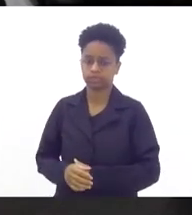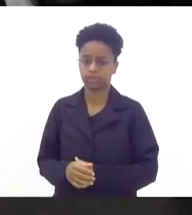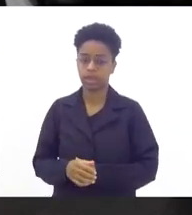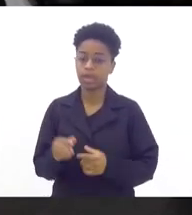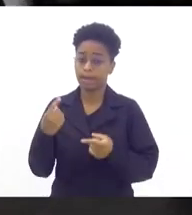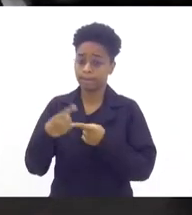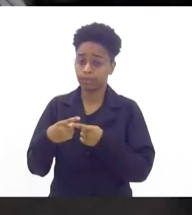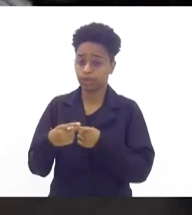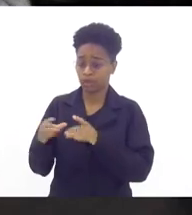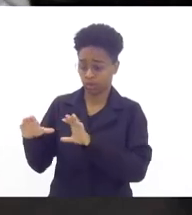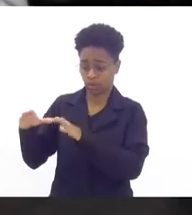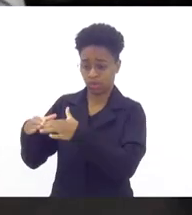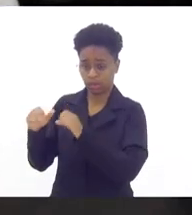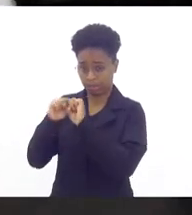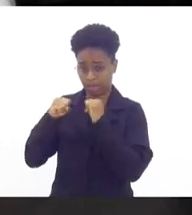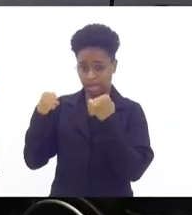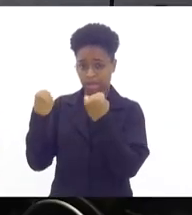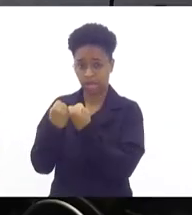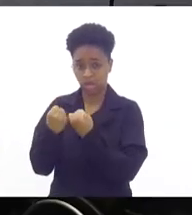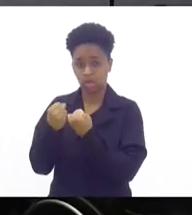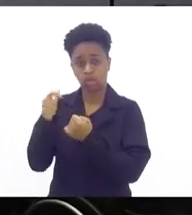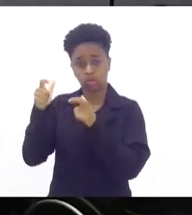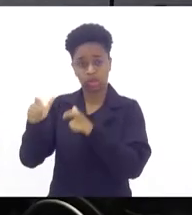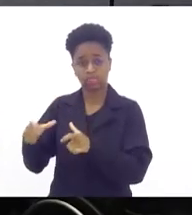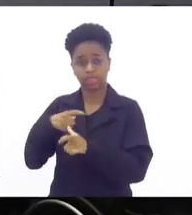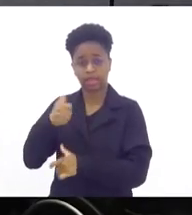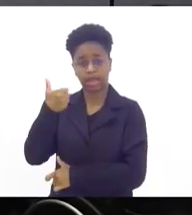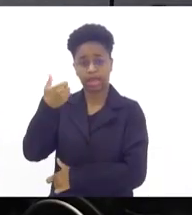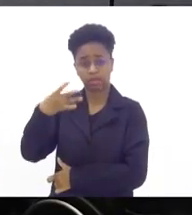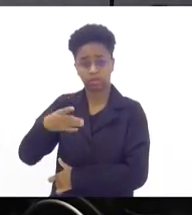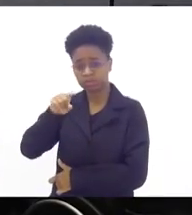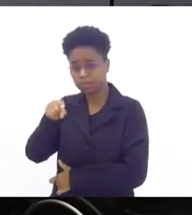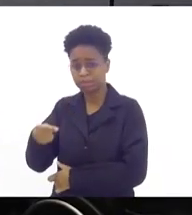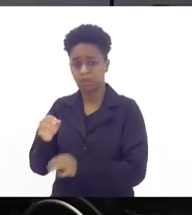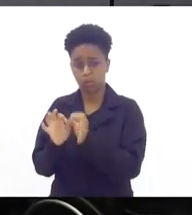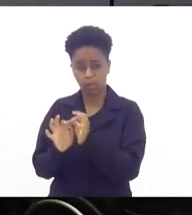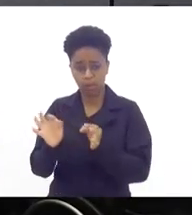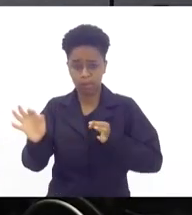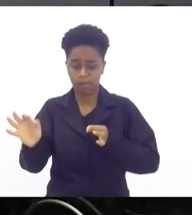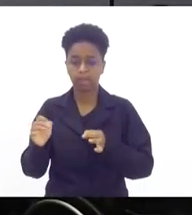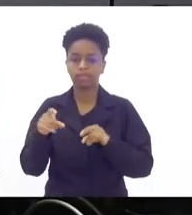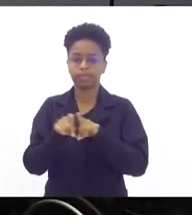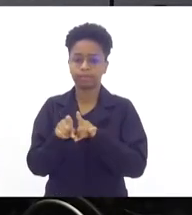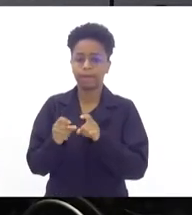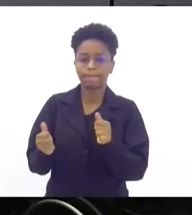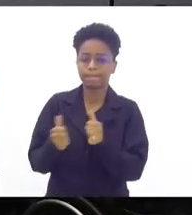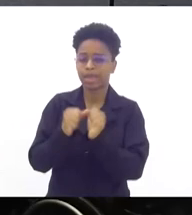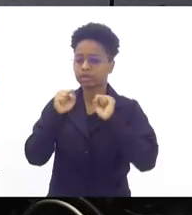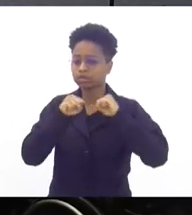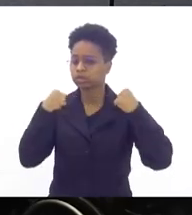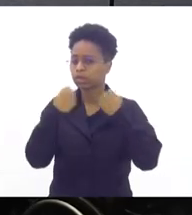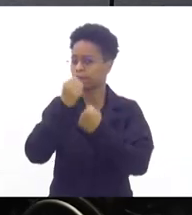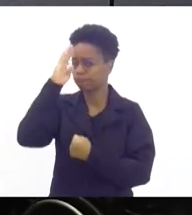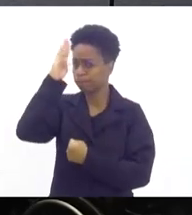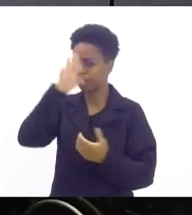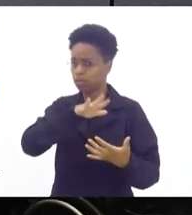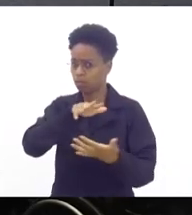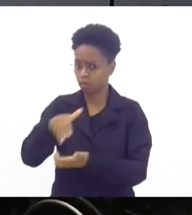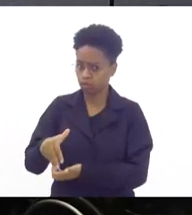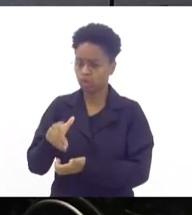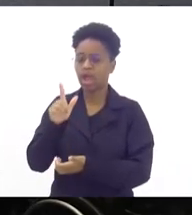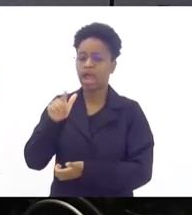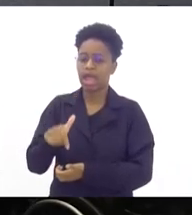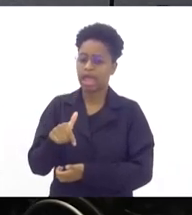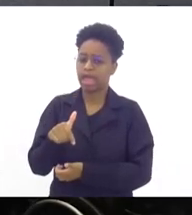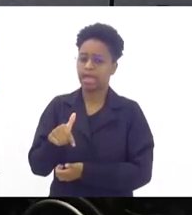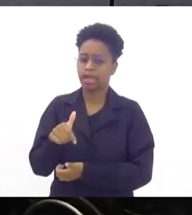famigerada Aldeia Maracanã uma área de 14 mil metros quadrados no coração do Rio de Janeiro do lado do maior estádio do mundo é um tapa na cara do